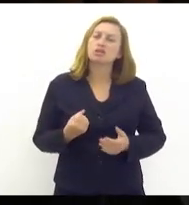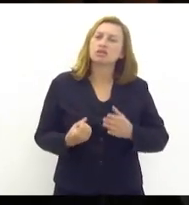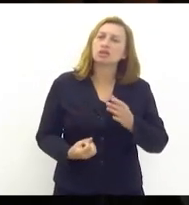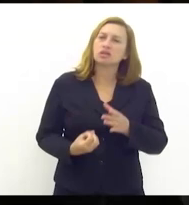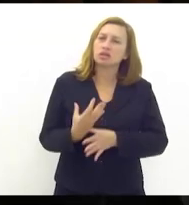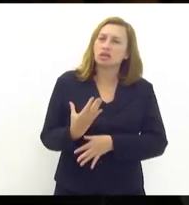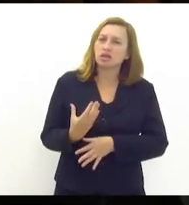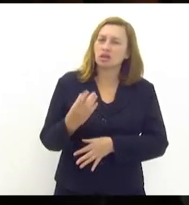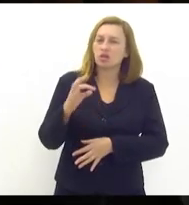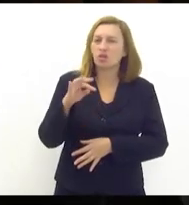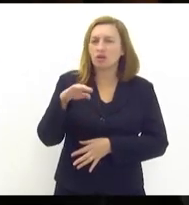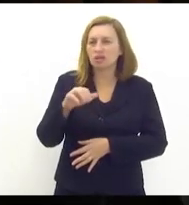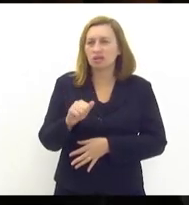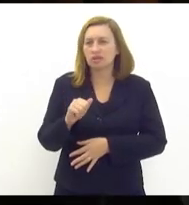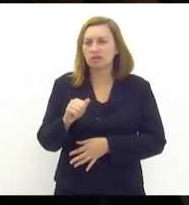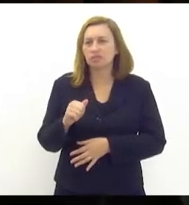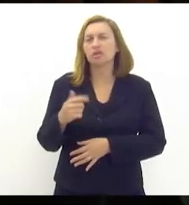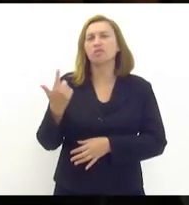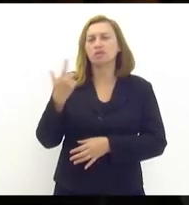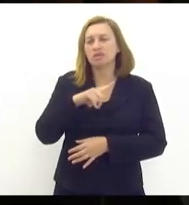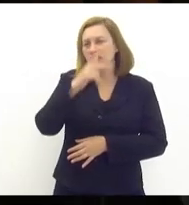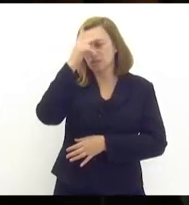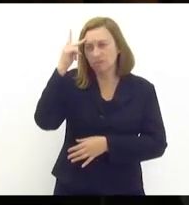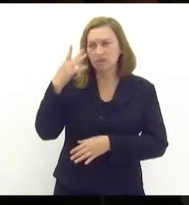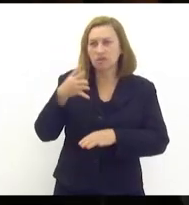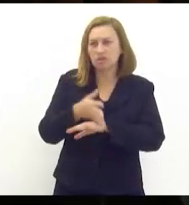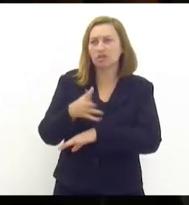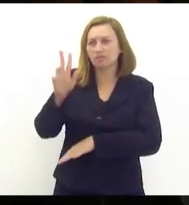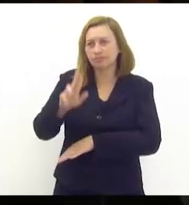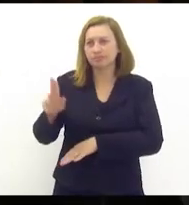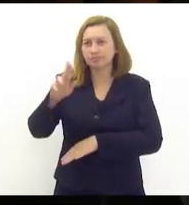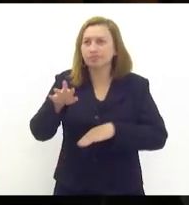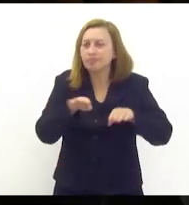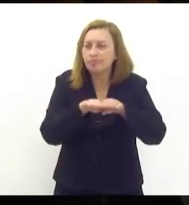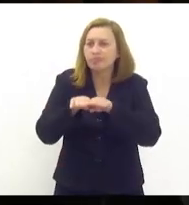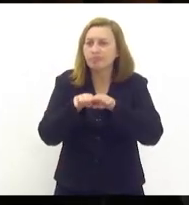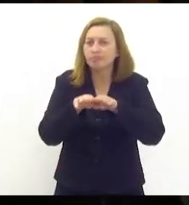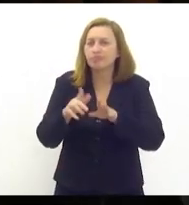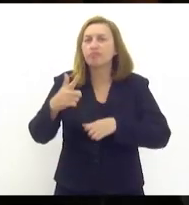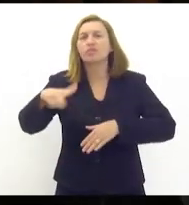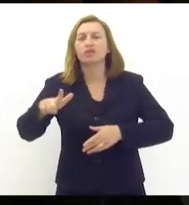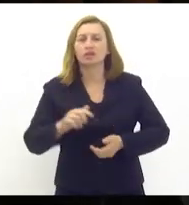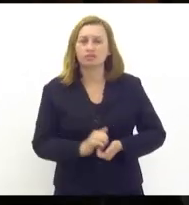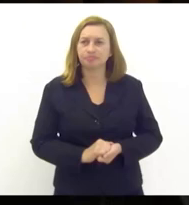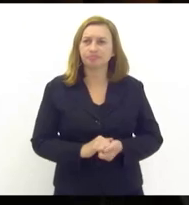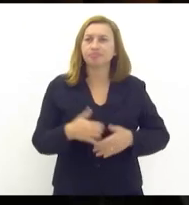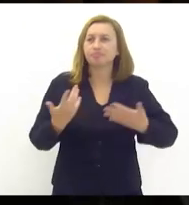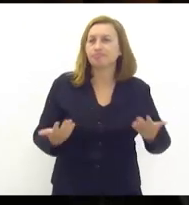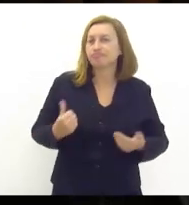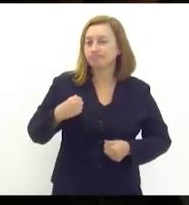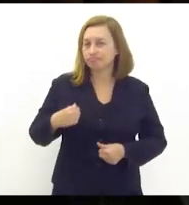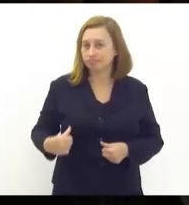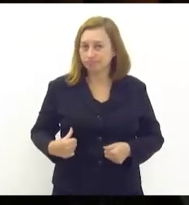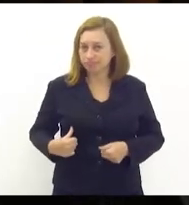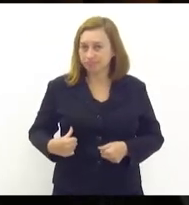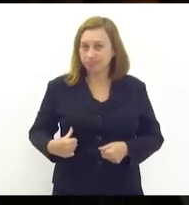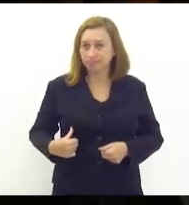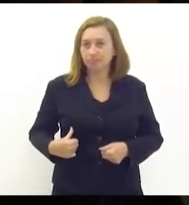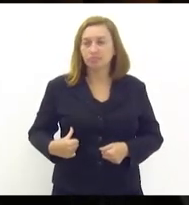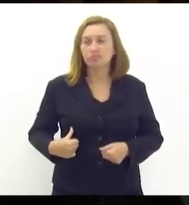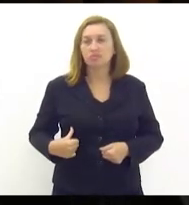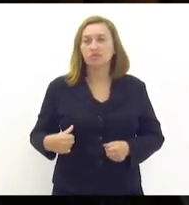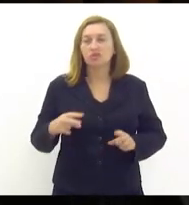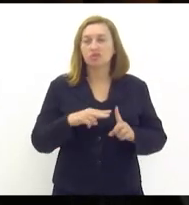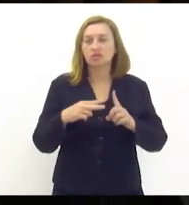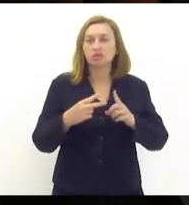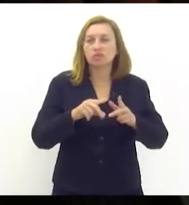permaneça na universidade em condições de igualdade com as outras então a bolsa ela Visa corrigir